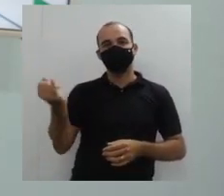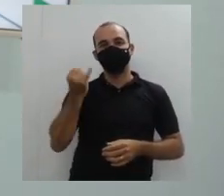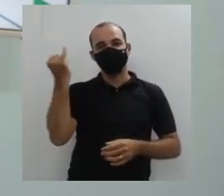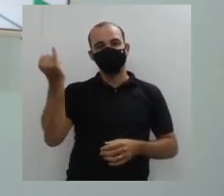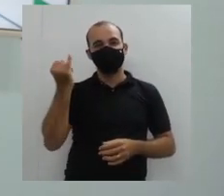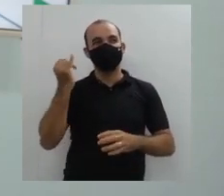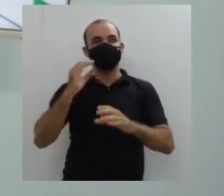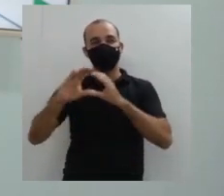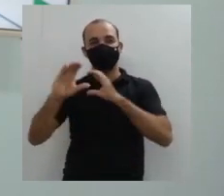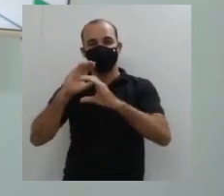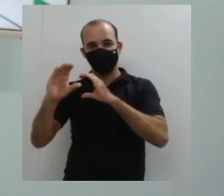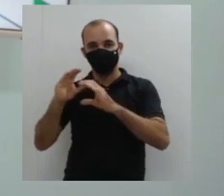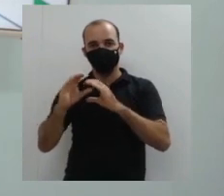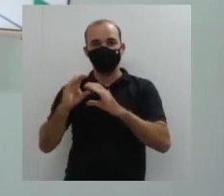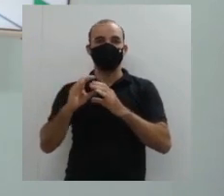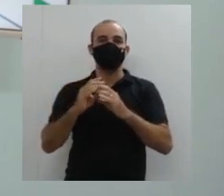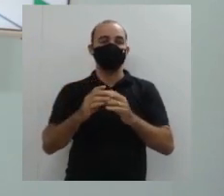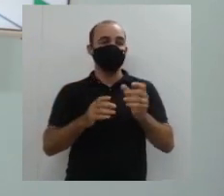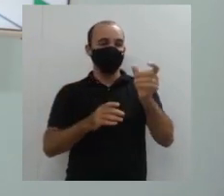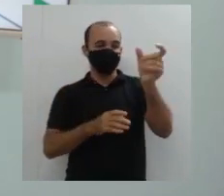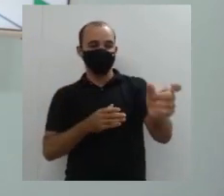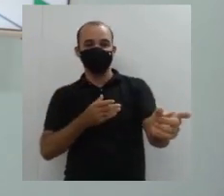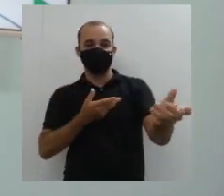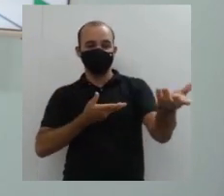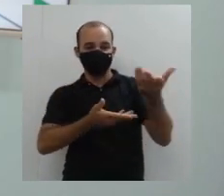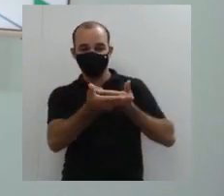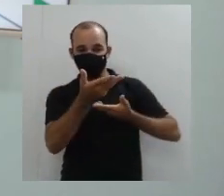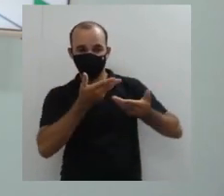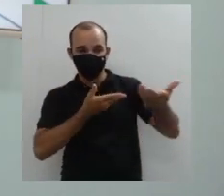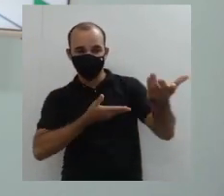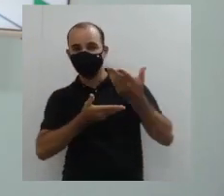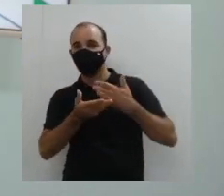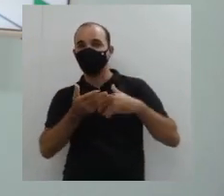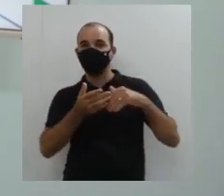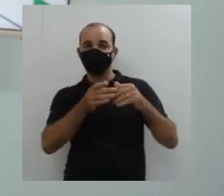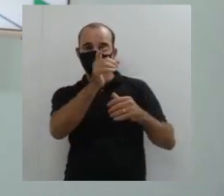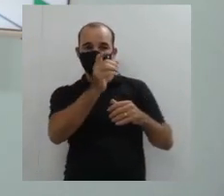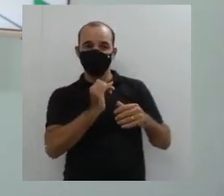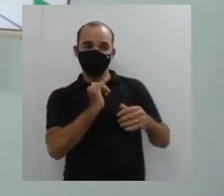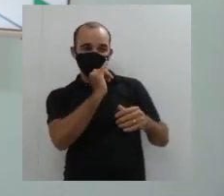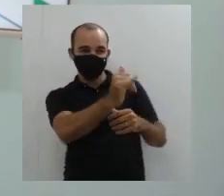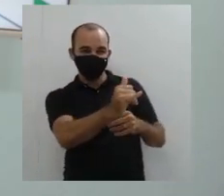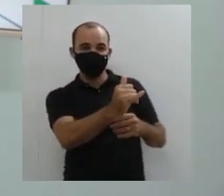o seu interlocutor, o seu receptor. Lembrar sempre,